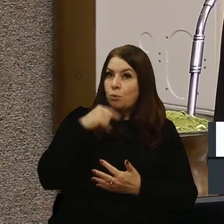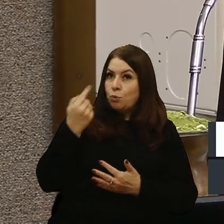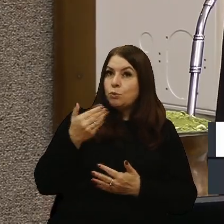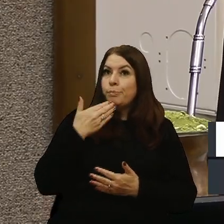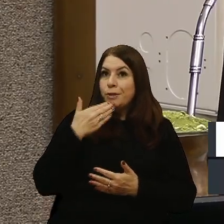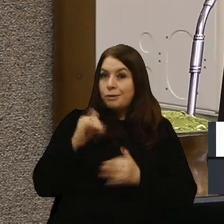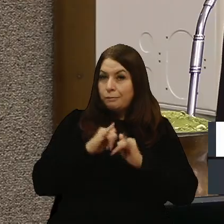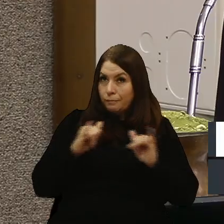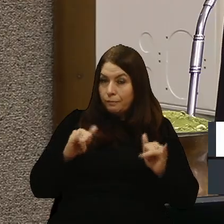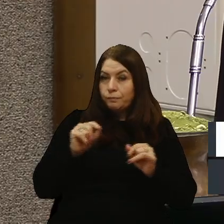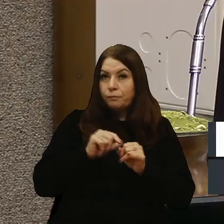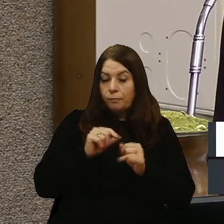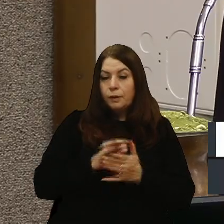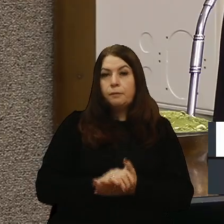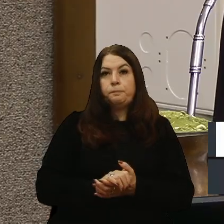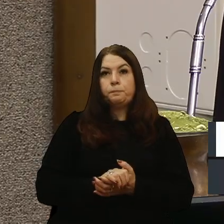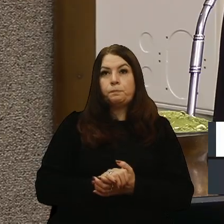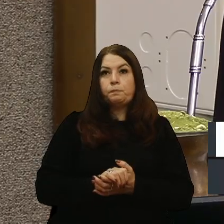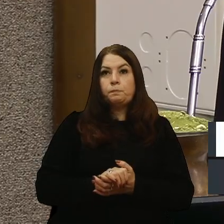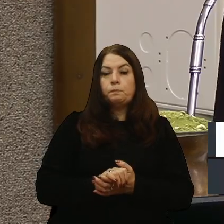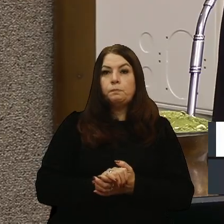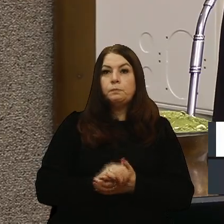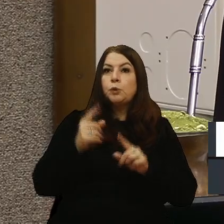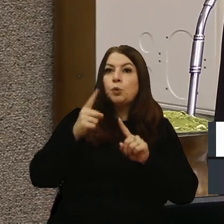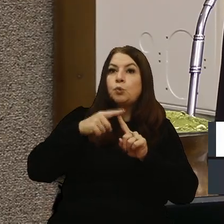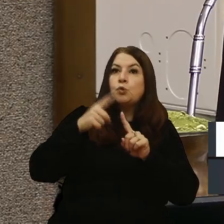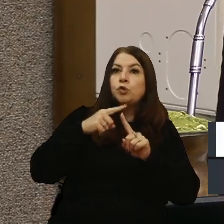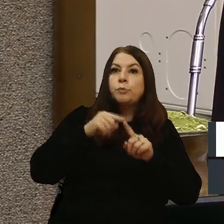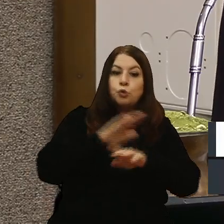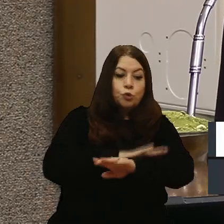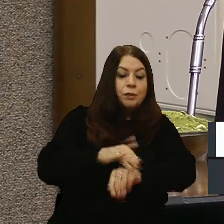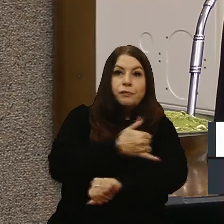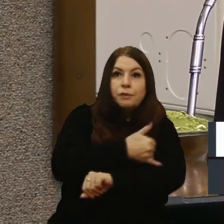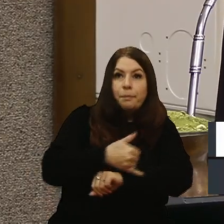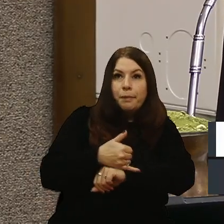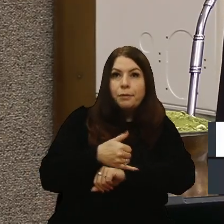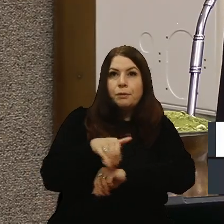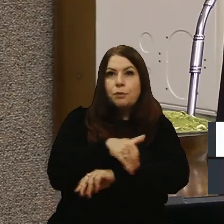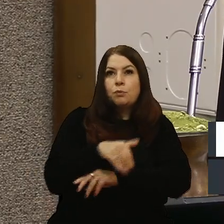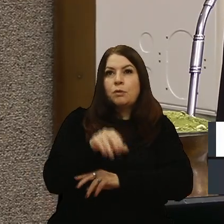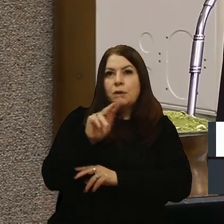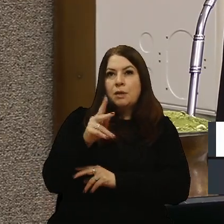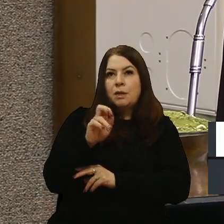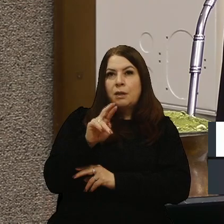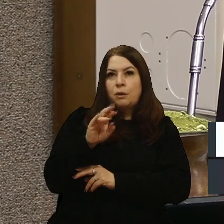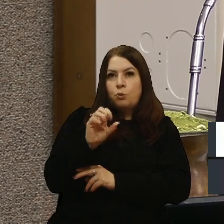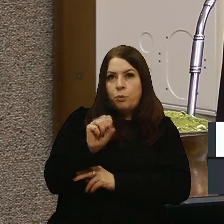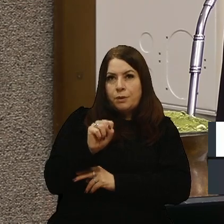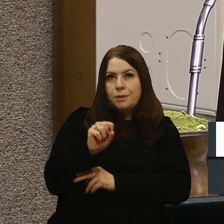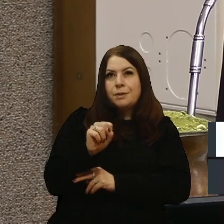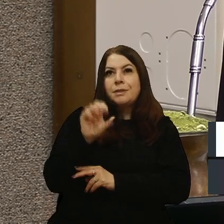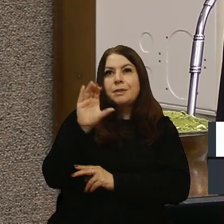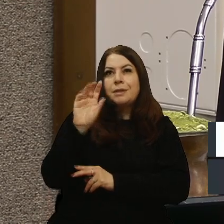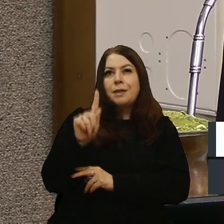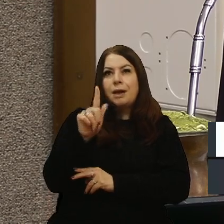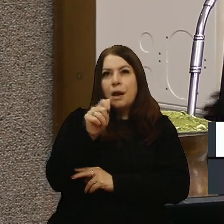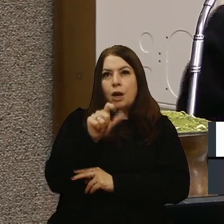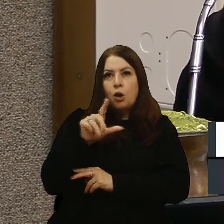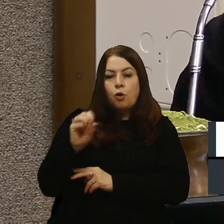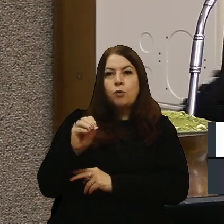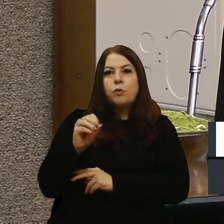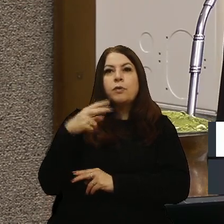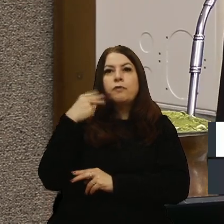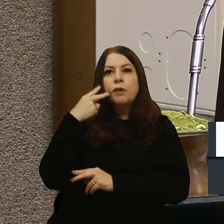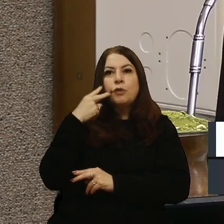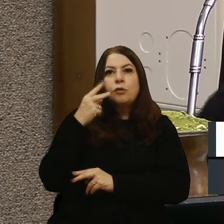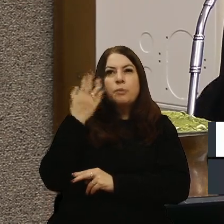de informação que fiz quanto ao modelo de asfaltamento da rua Hércules Galó, fiz ao então presidente da SAMAI, João